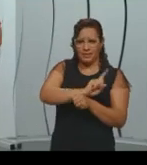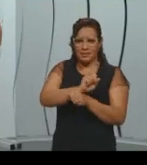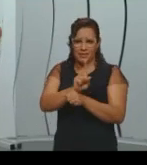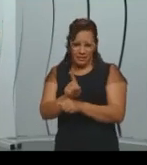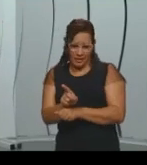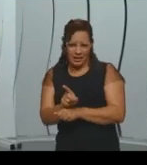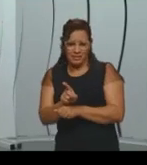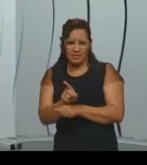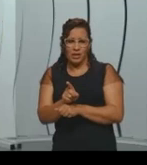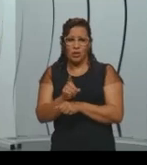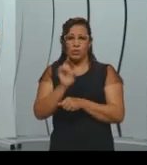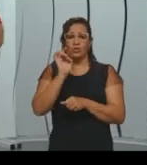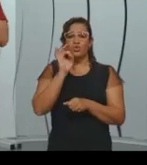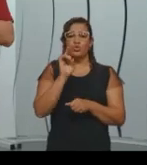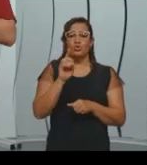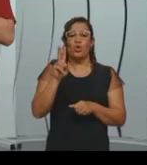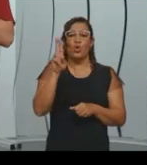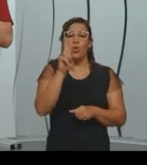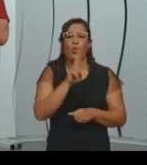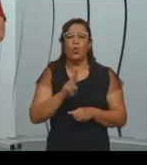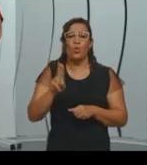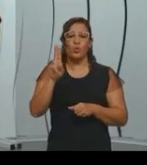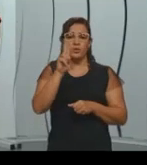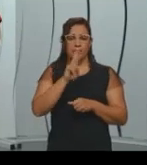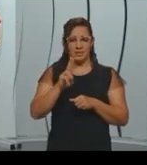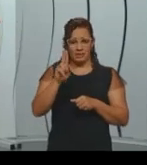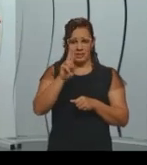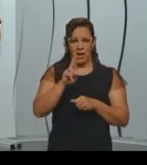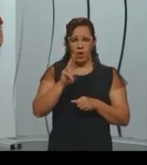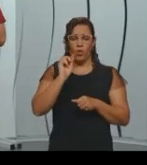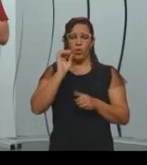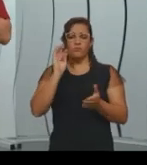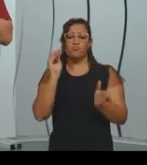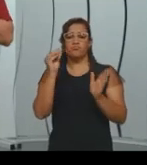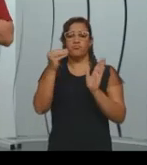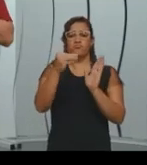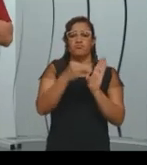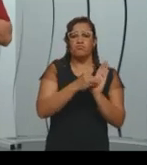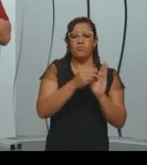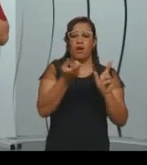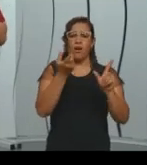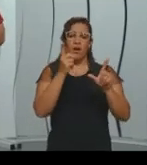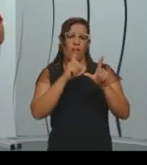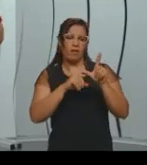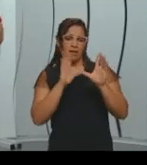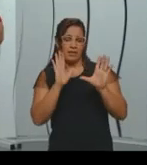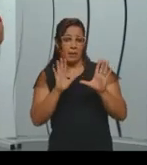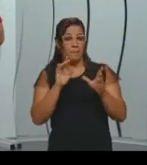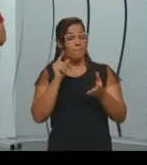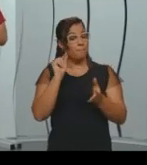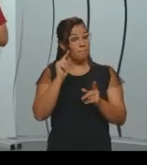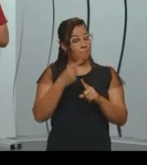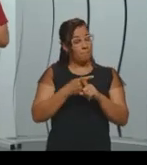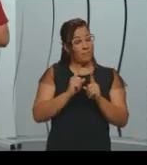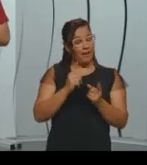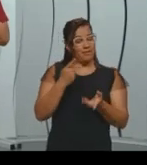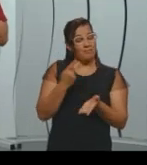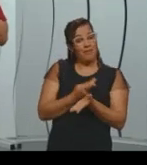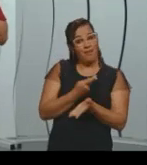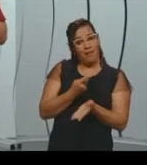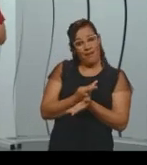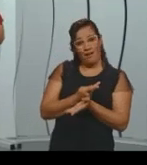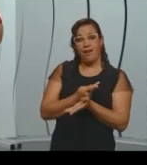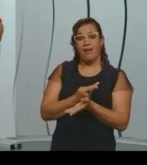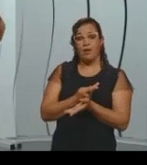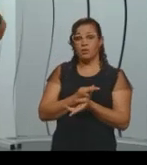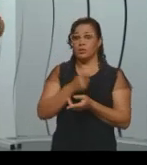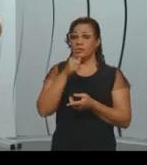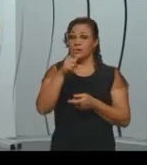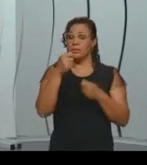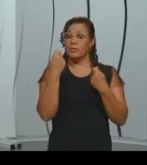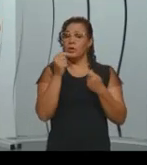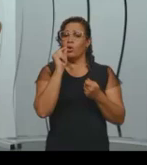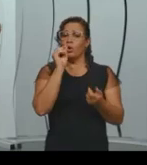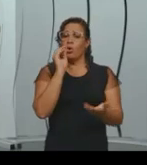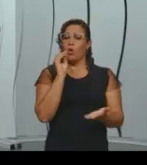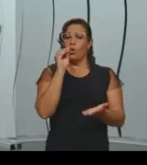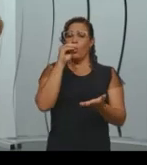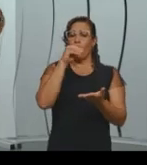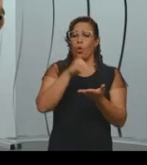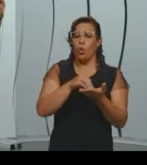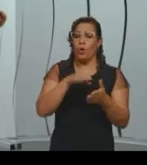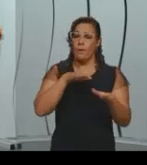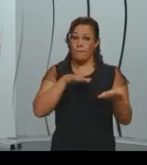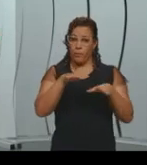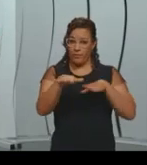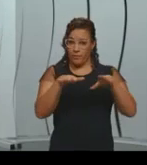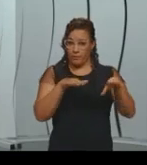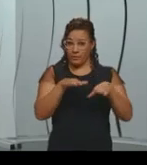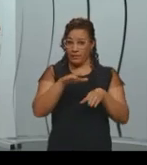pegando apenas o sinal dela, da aceleração. Só que é um erro você fazer isso. Você só pode classificar o movimento